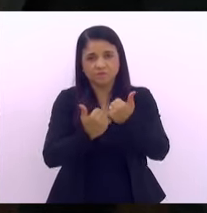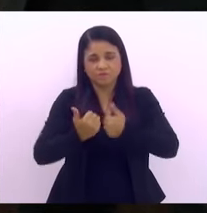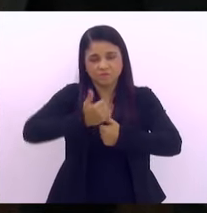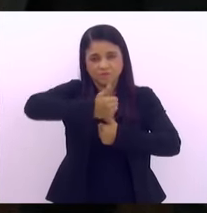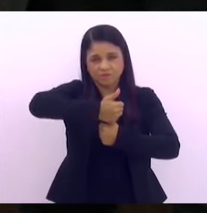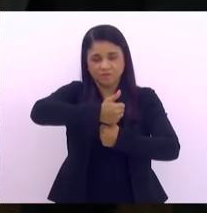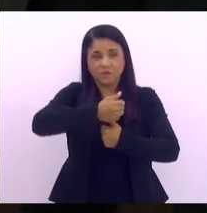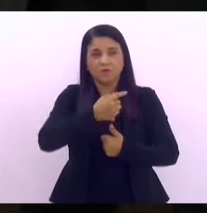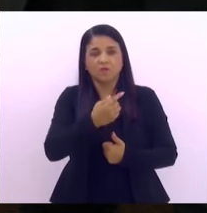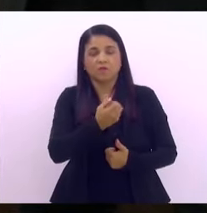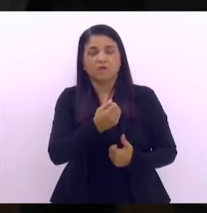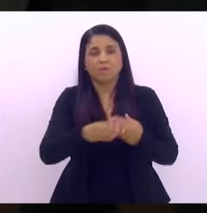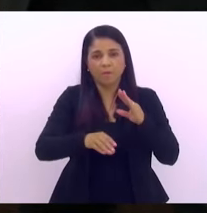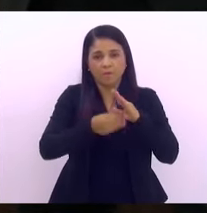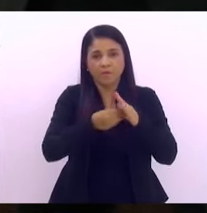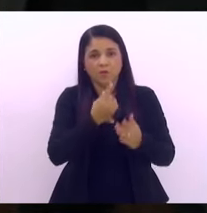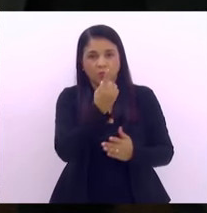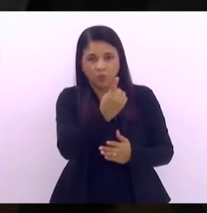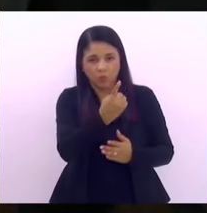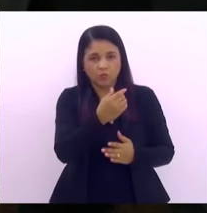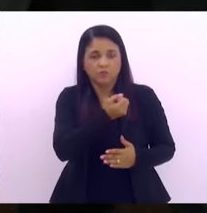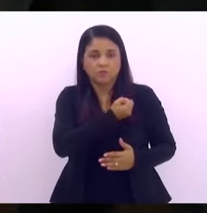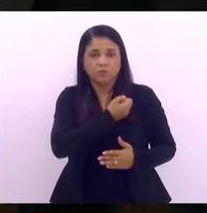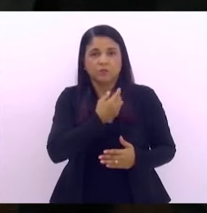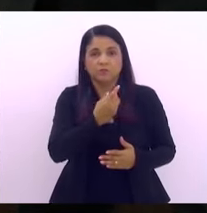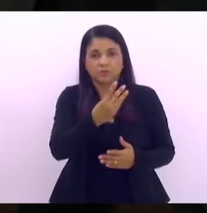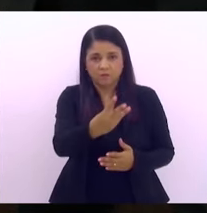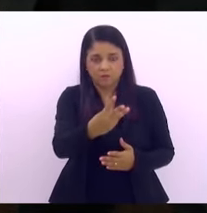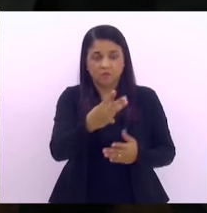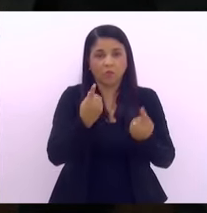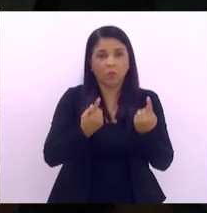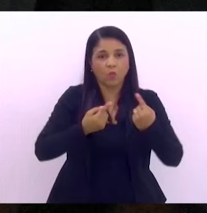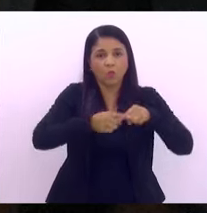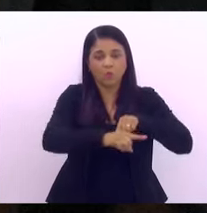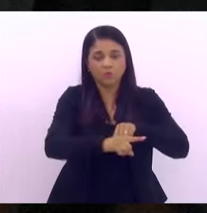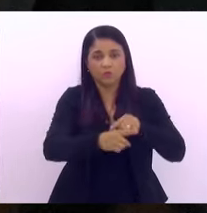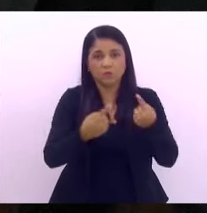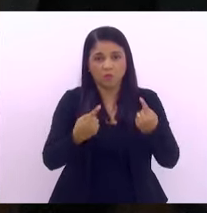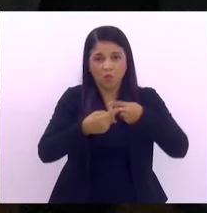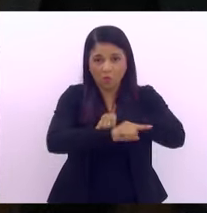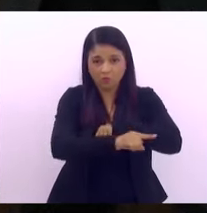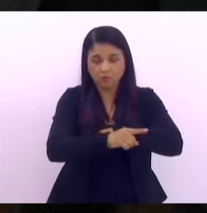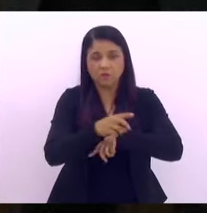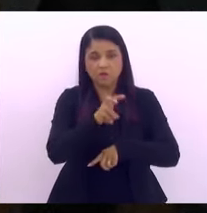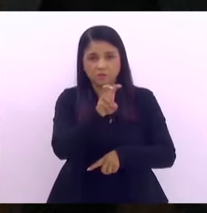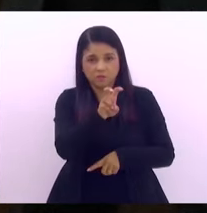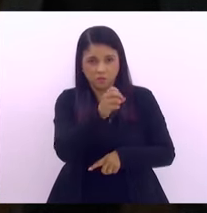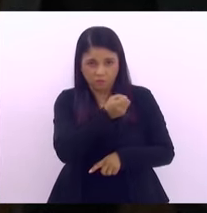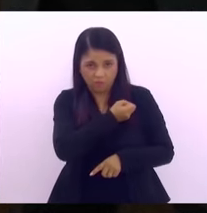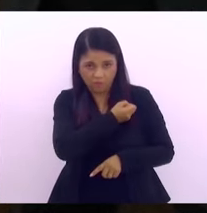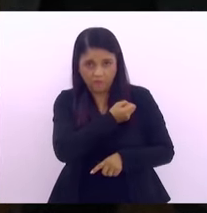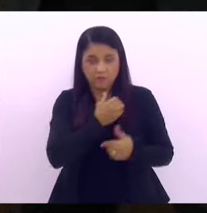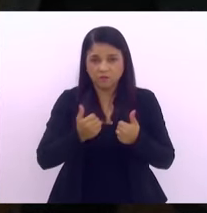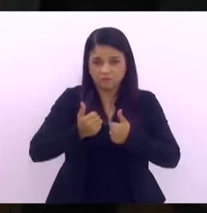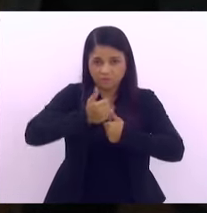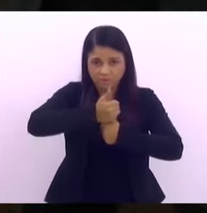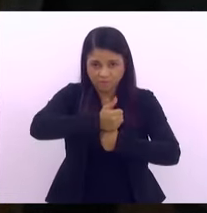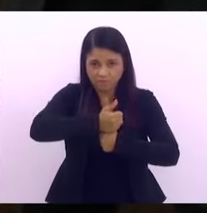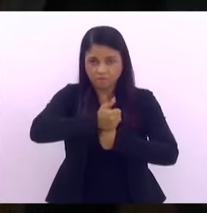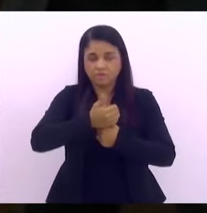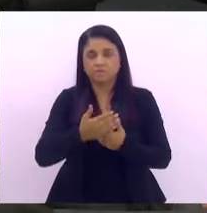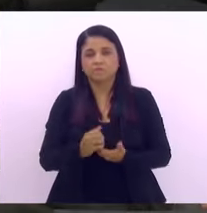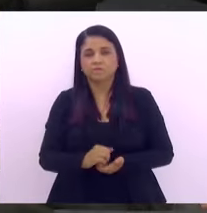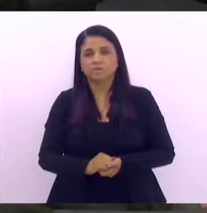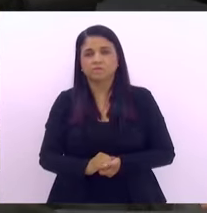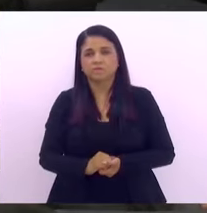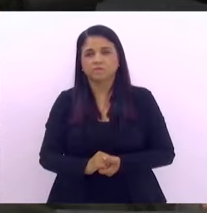número 1 e 3. Contrário à emenda 5, concluindo por substitutivo.